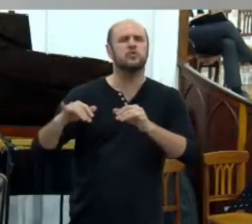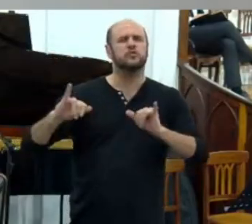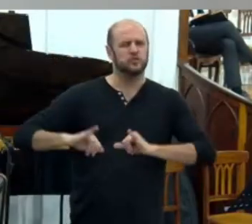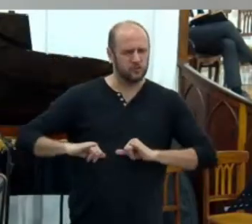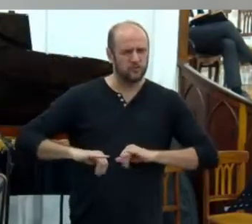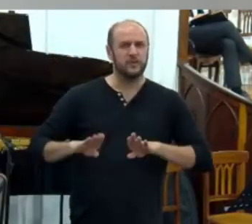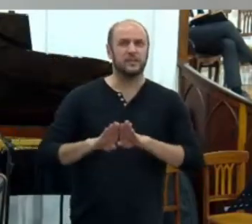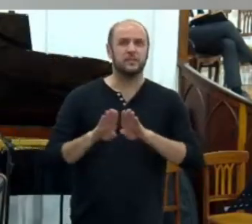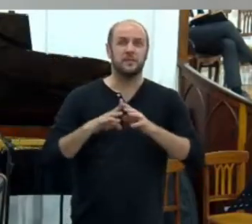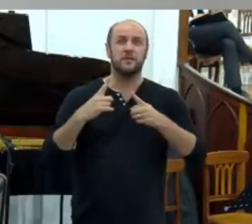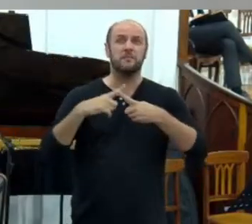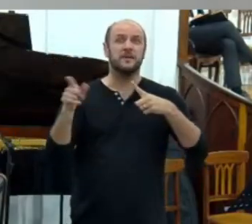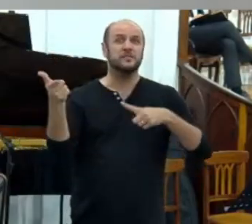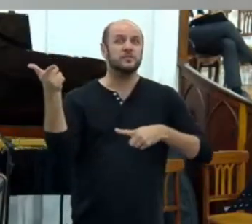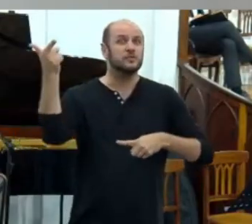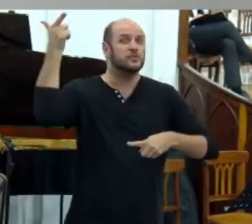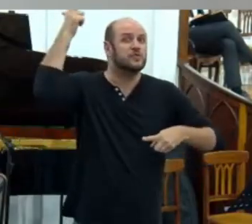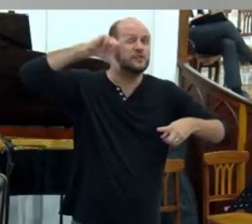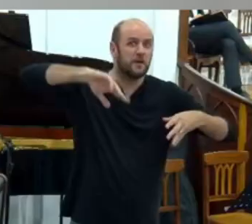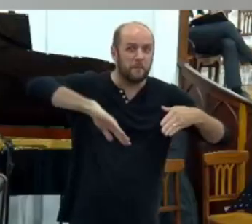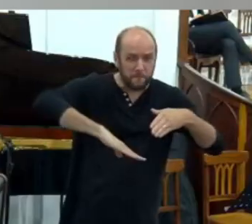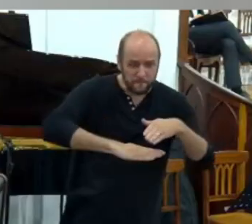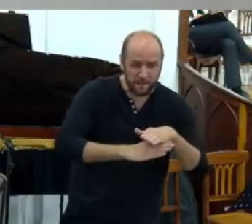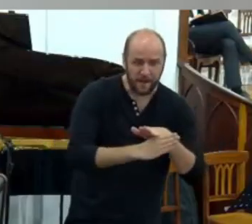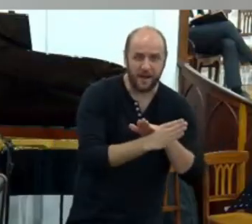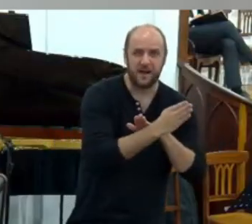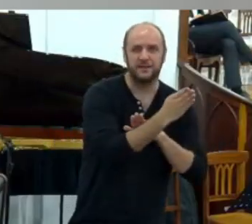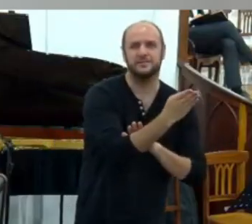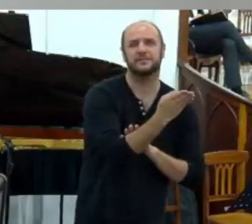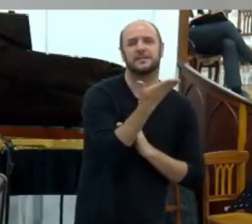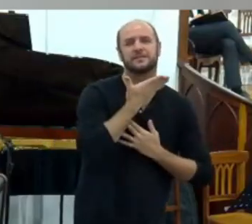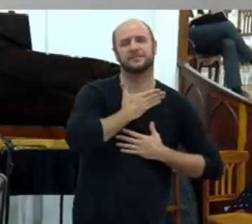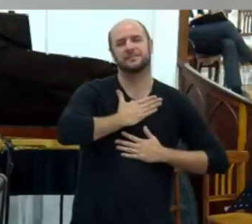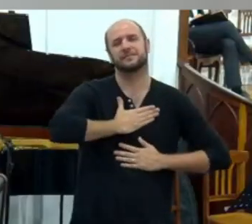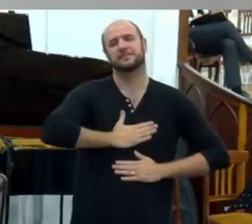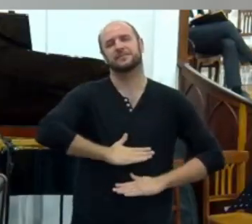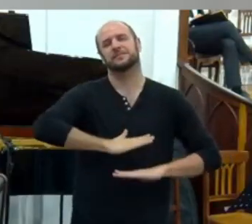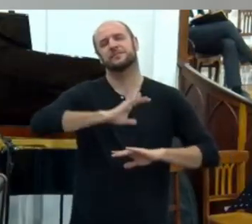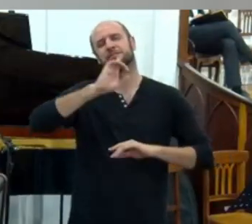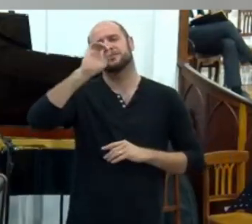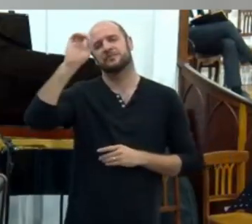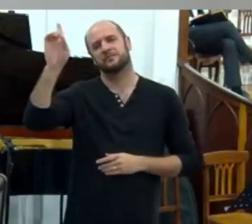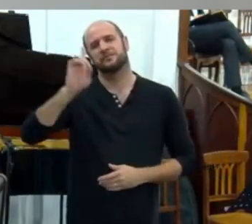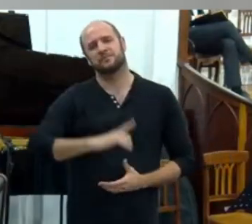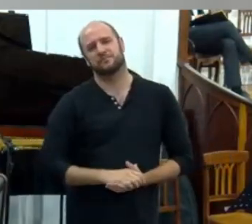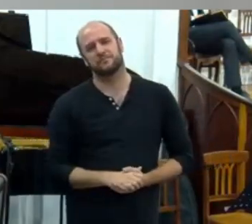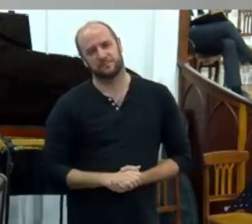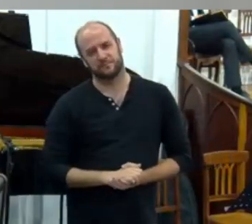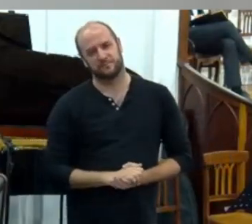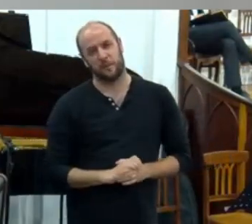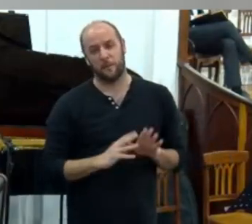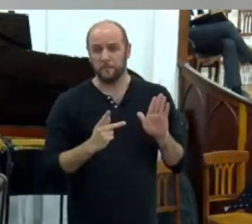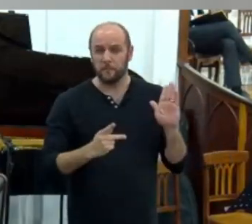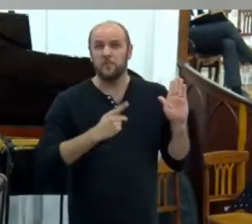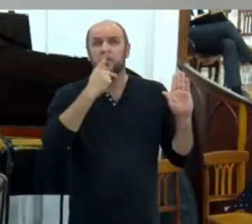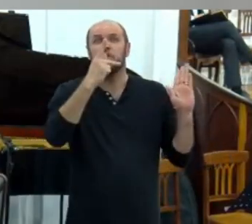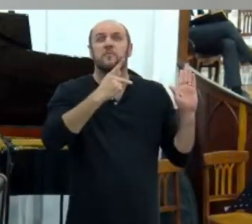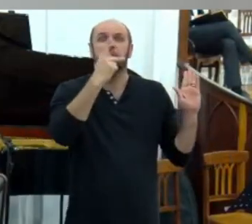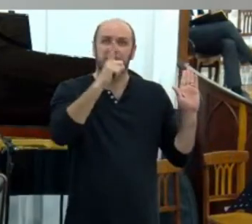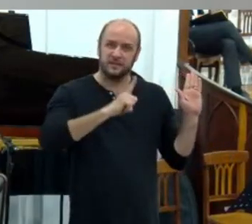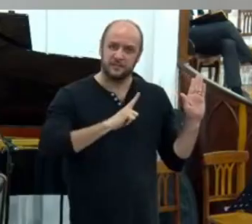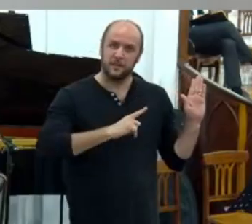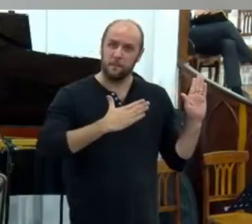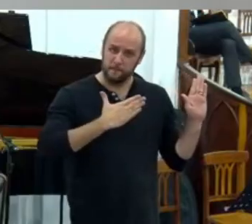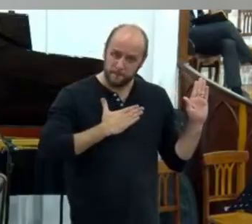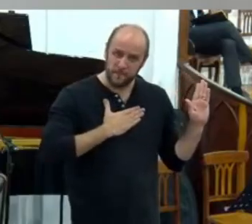mas eles alcançaram o descanso de Deus. Assim há uma promessa dada a mim e